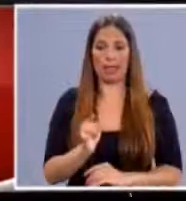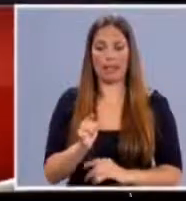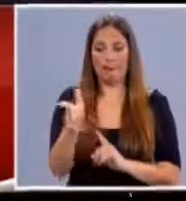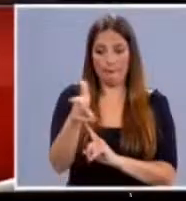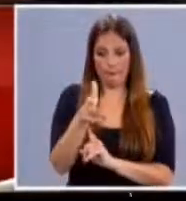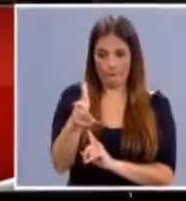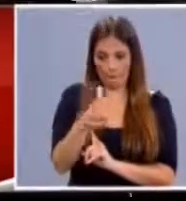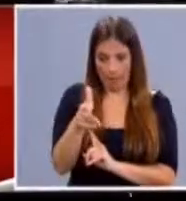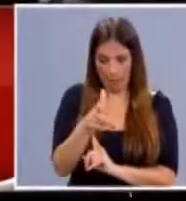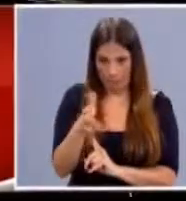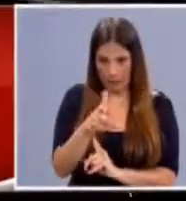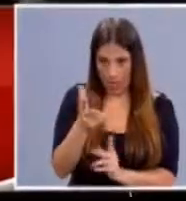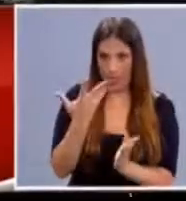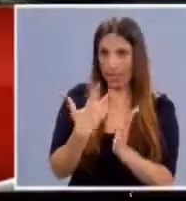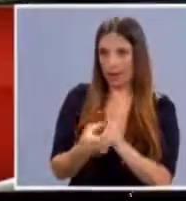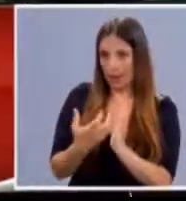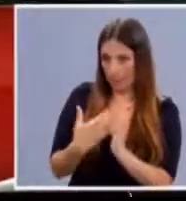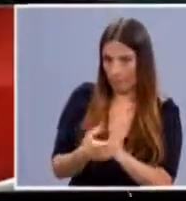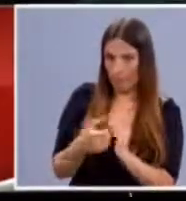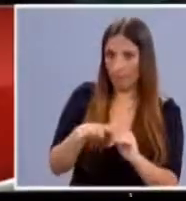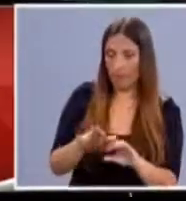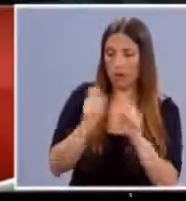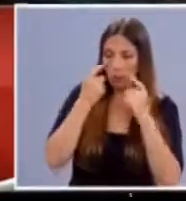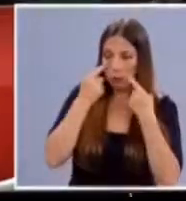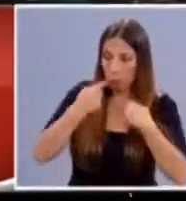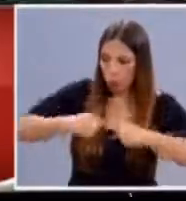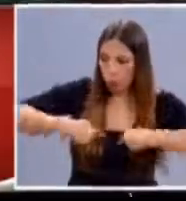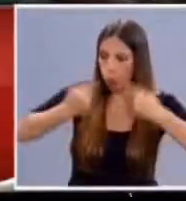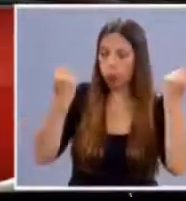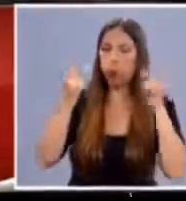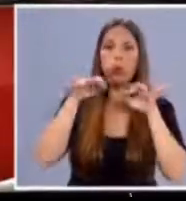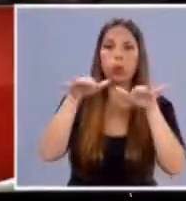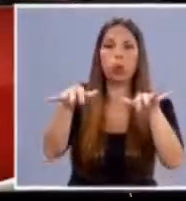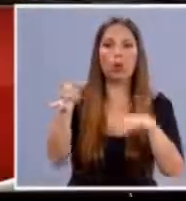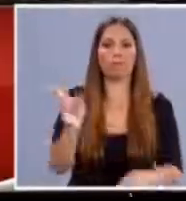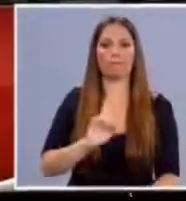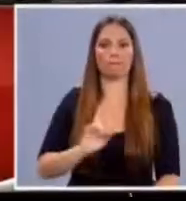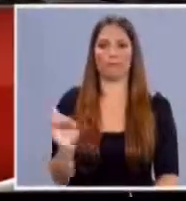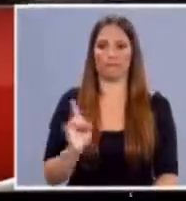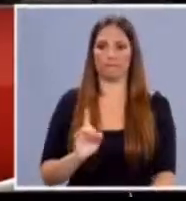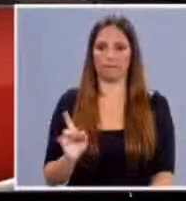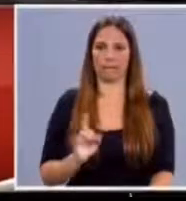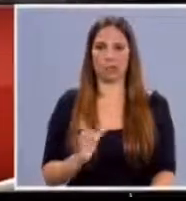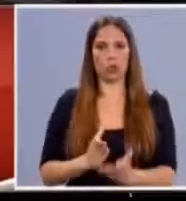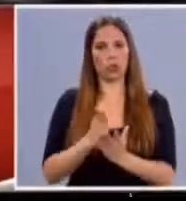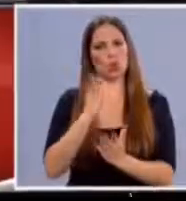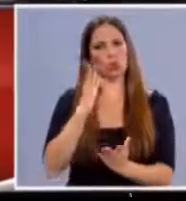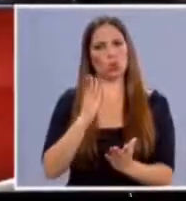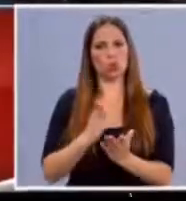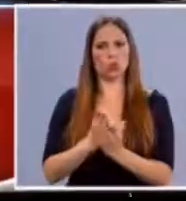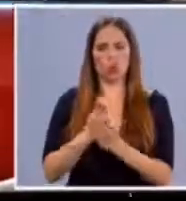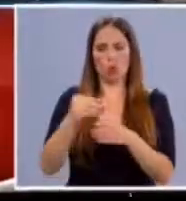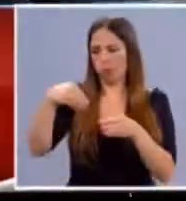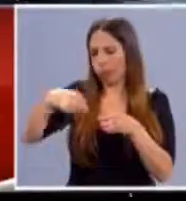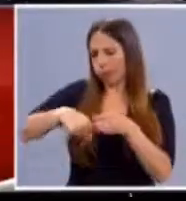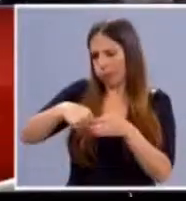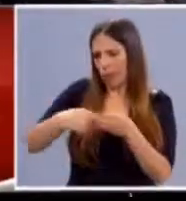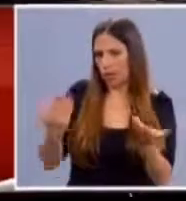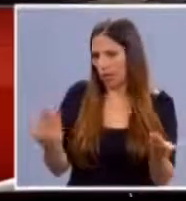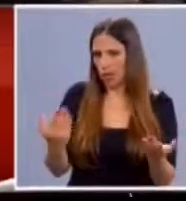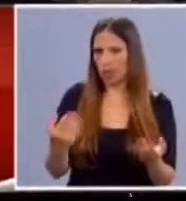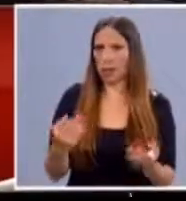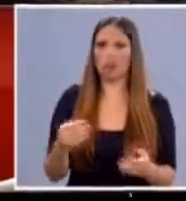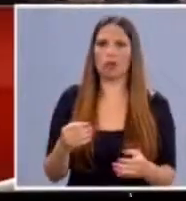filmada e gravada, mas não divulgada. Será para, efetivamente, para ser de consumo interno e porventura